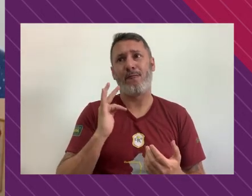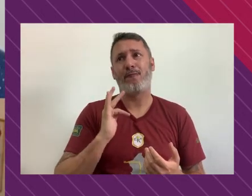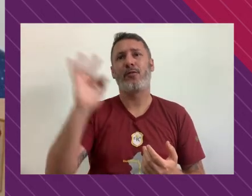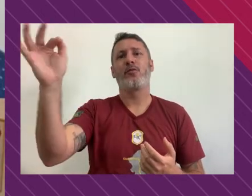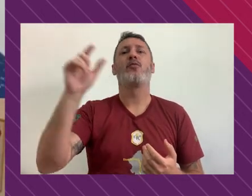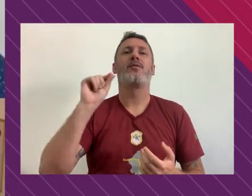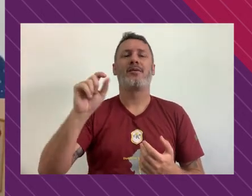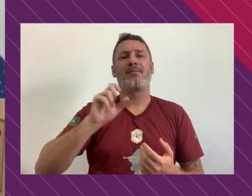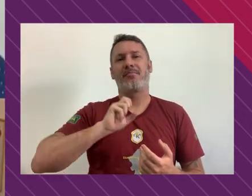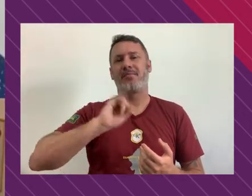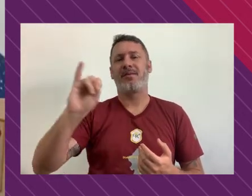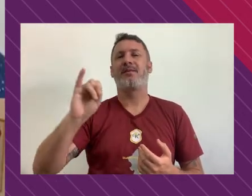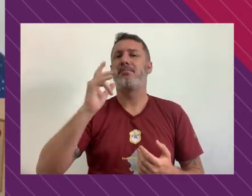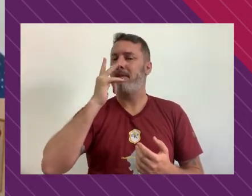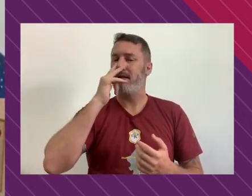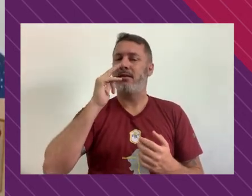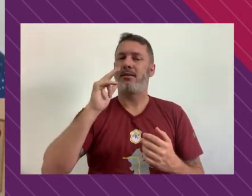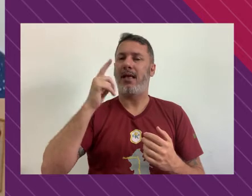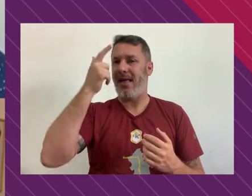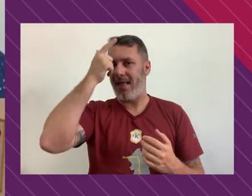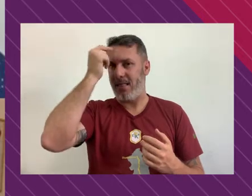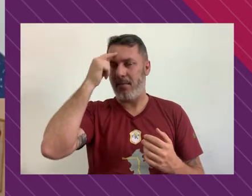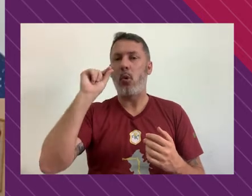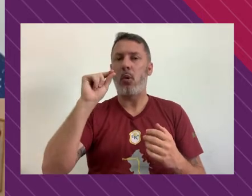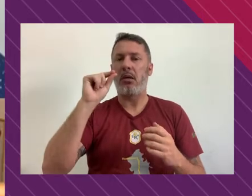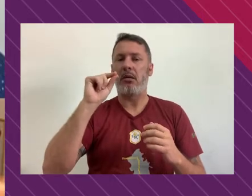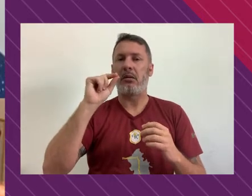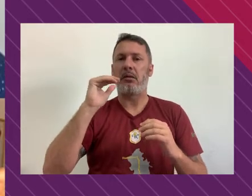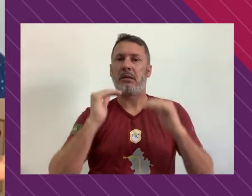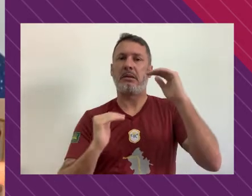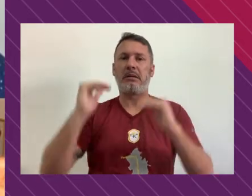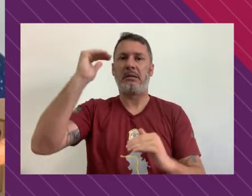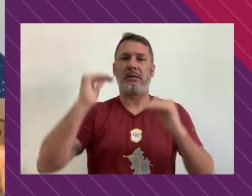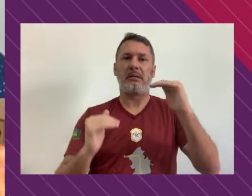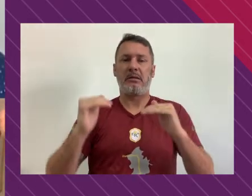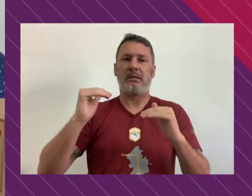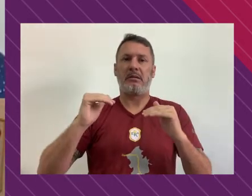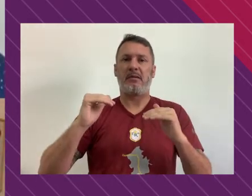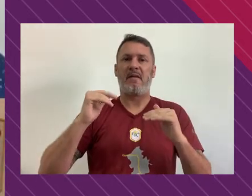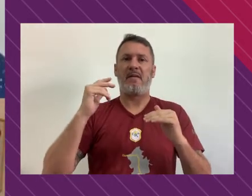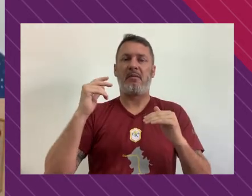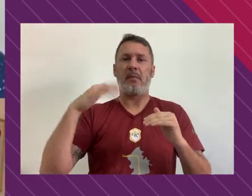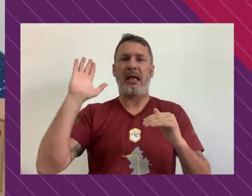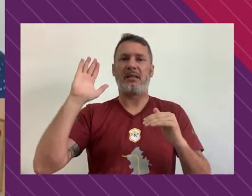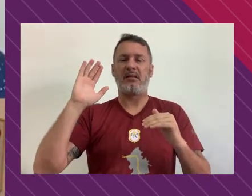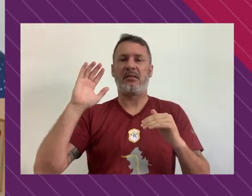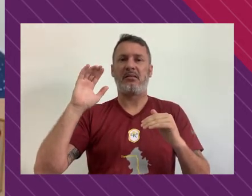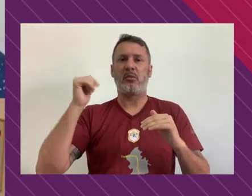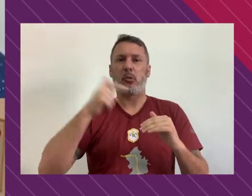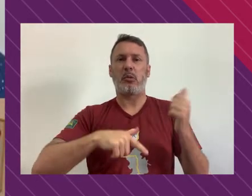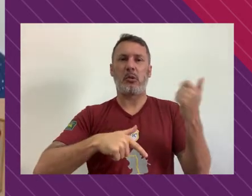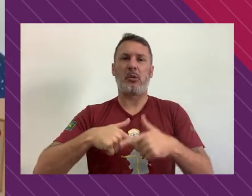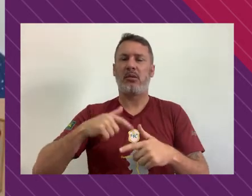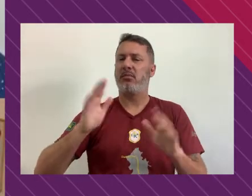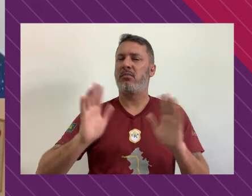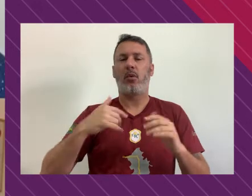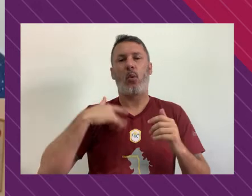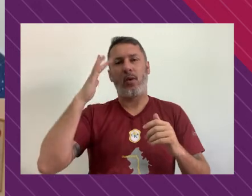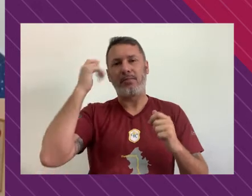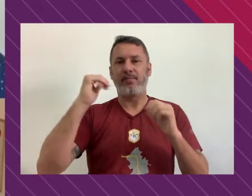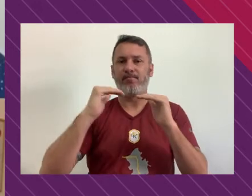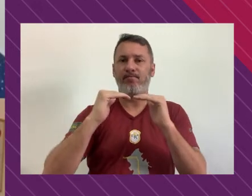a aluna ou aluno de engenharia e tecnologia não pode se dar o luxo de falar eu não sei escrever, eu não sei falar para uma